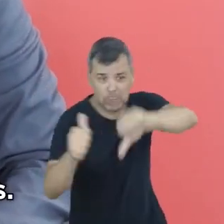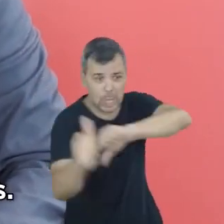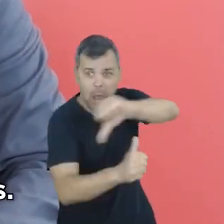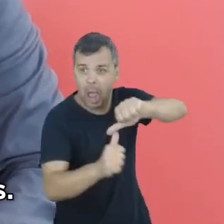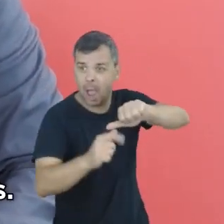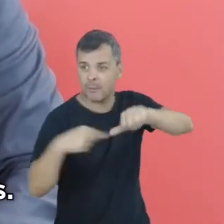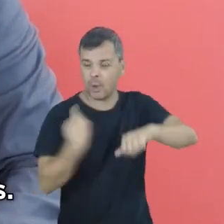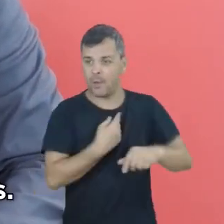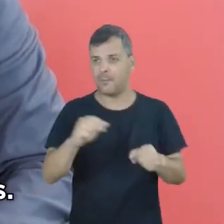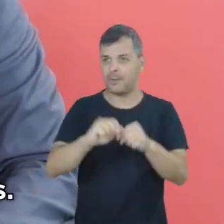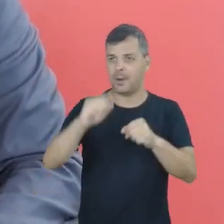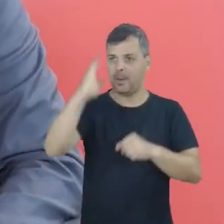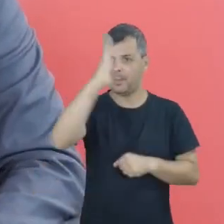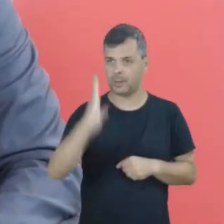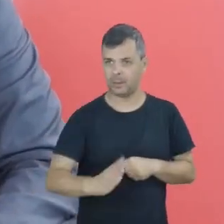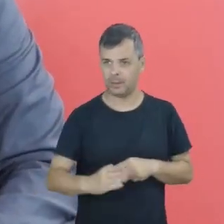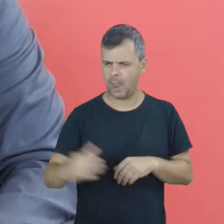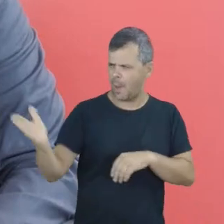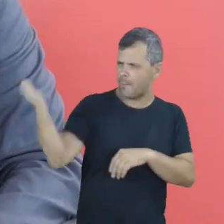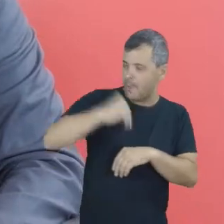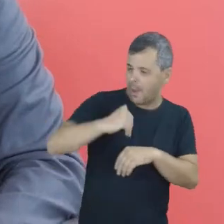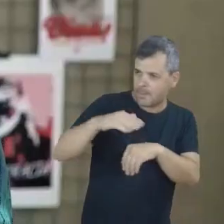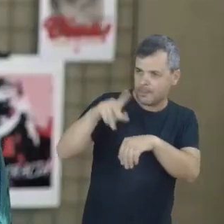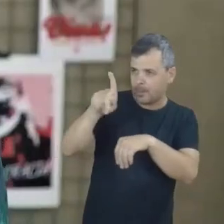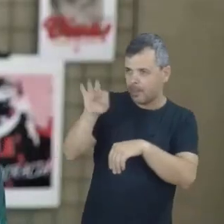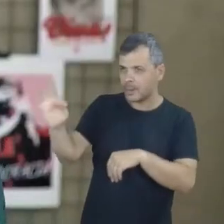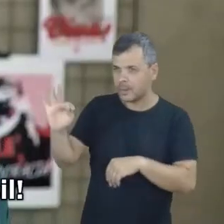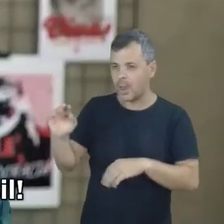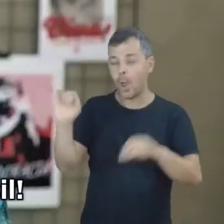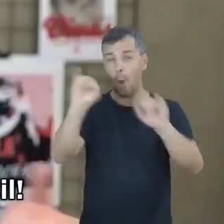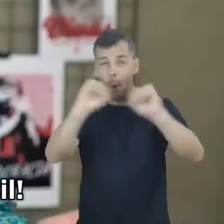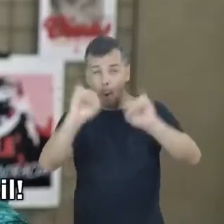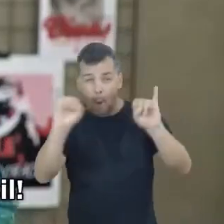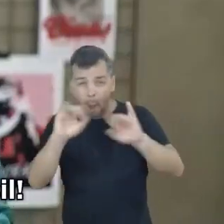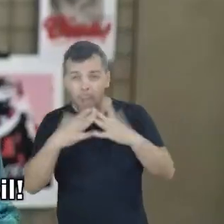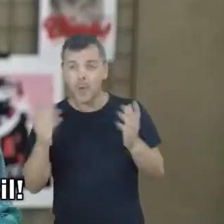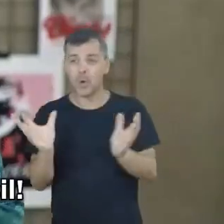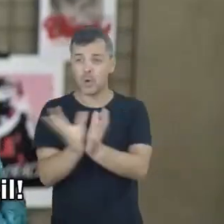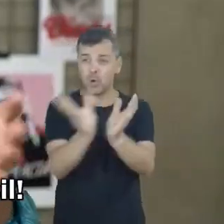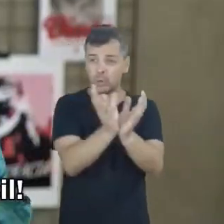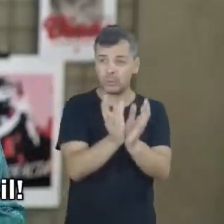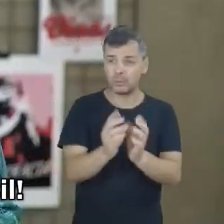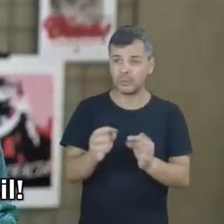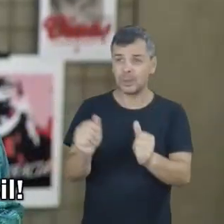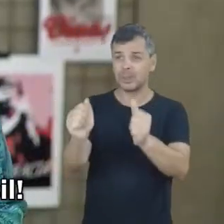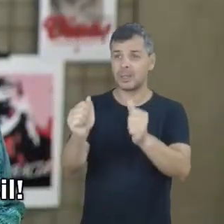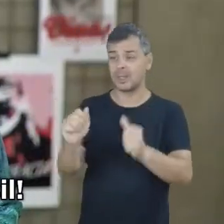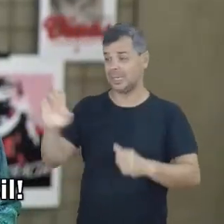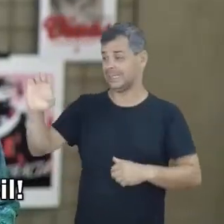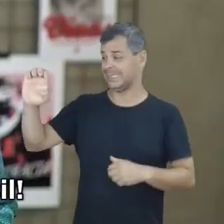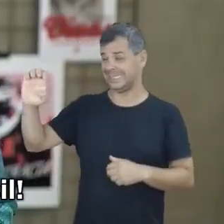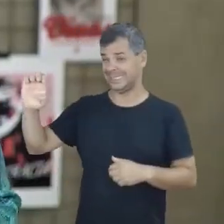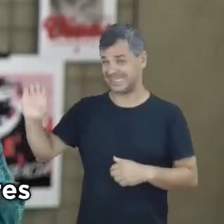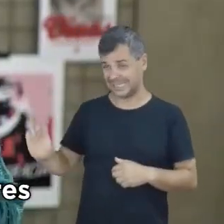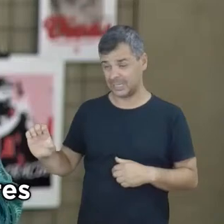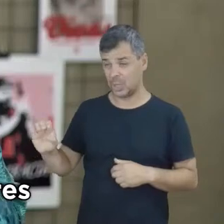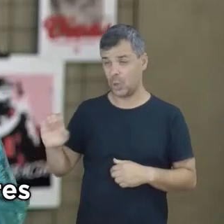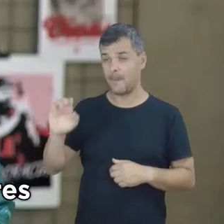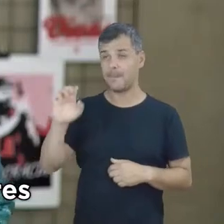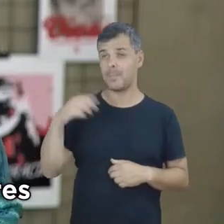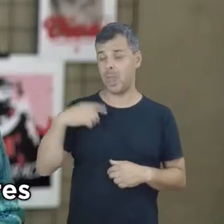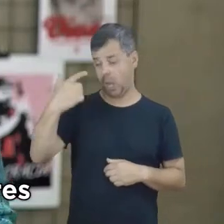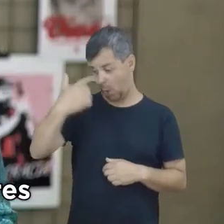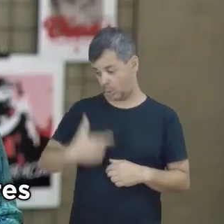que nós estamos fazendo no país. Vem pro PT! Olá, gente, o conjunto da nossa militância e o conjunto da esquerda no Brasil. Eu